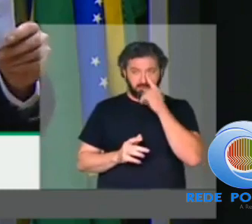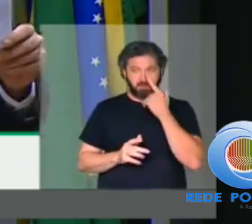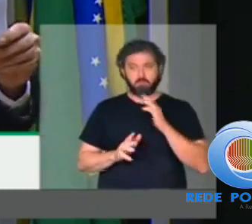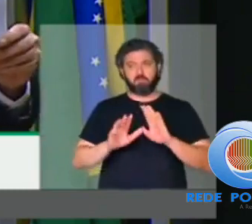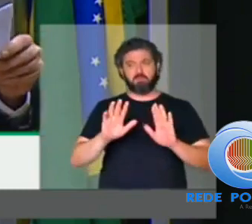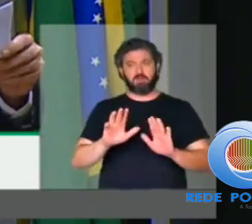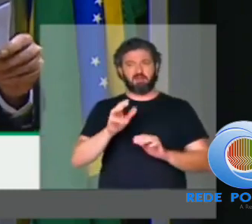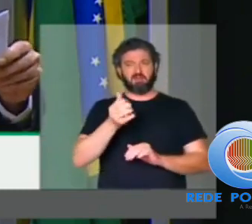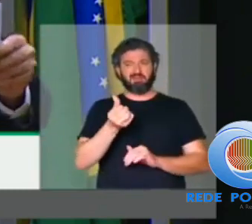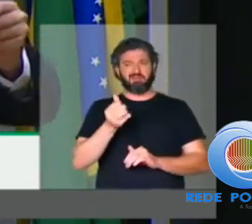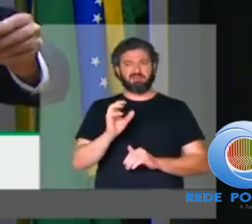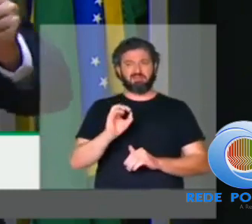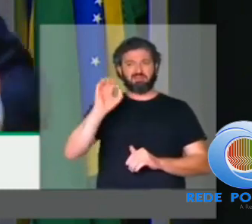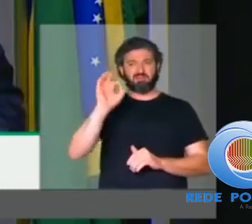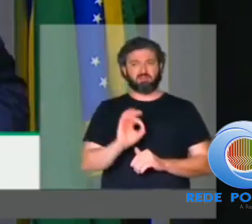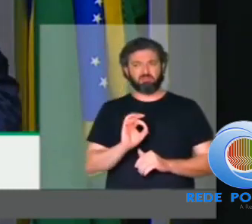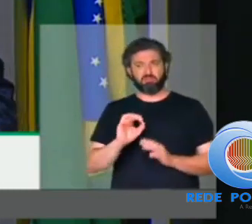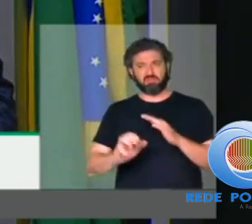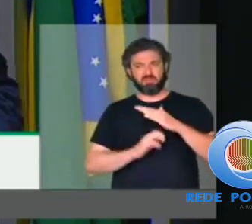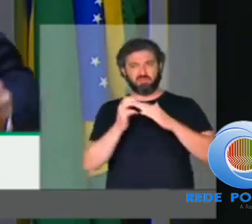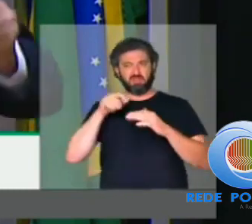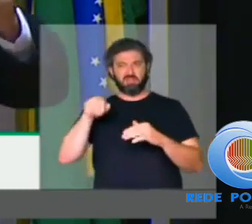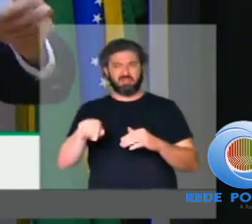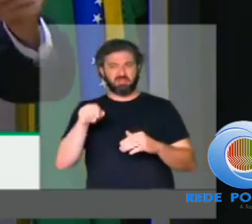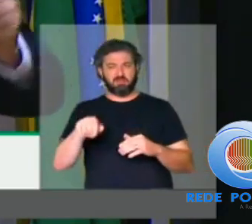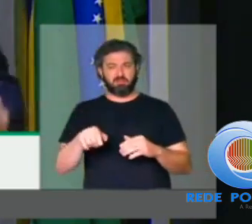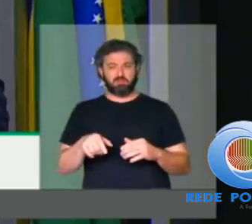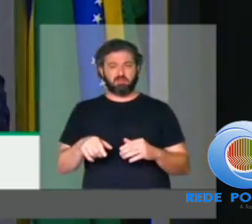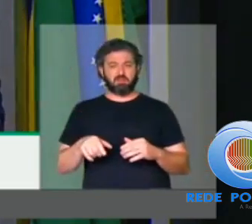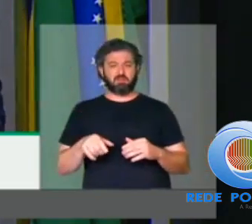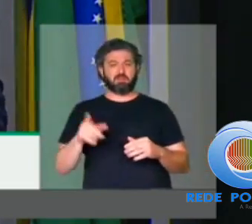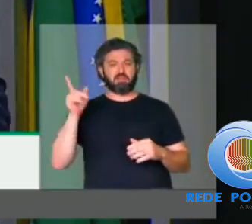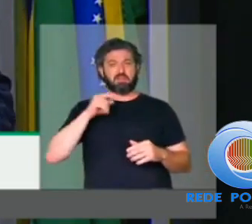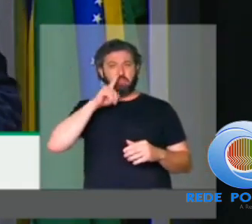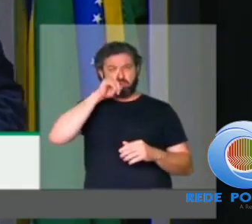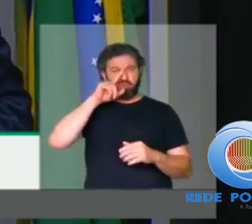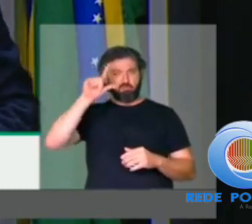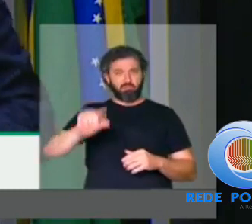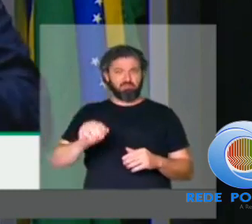Agora, 60% dessas empresas que são de baixo